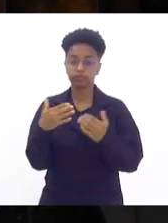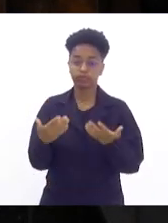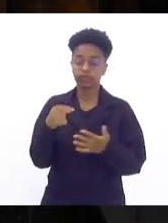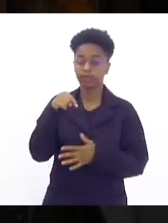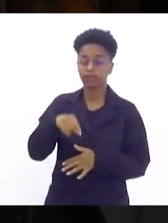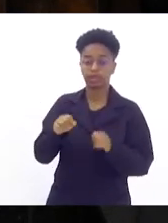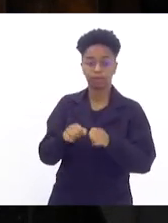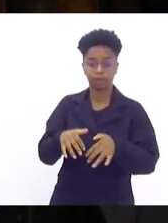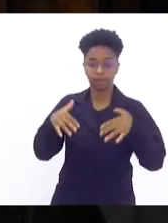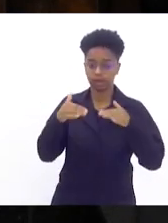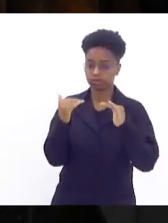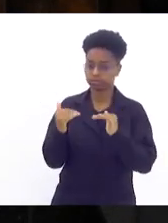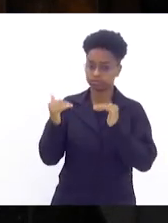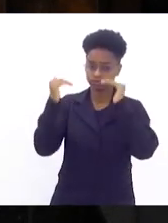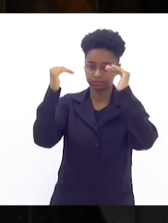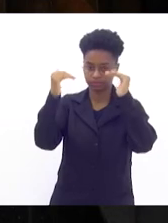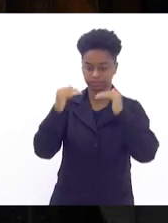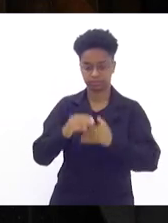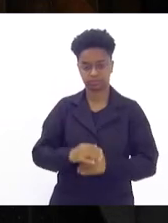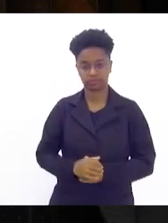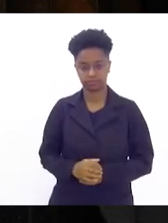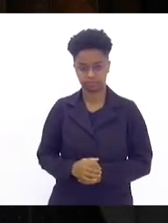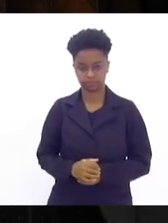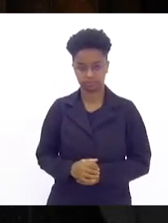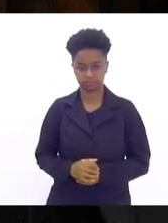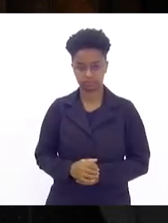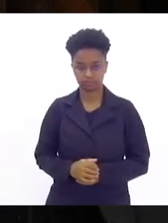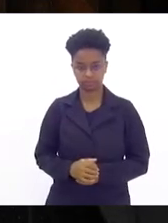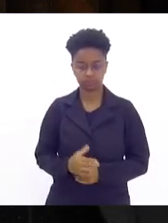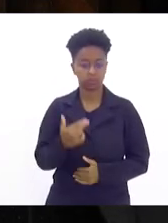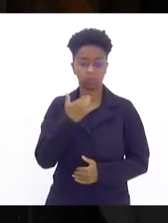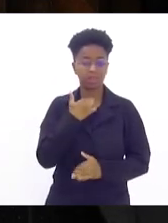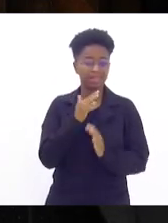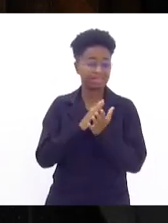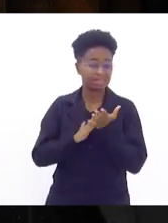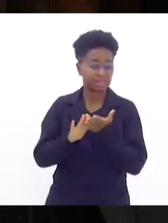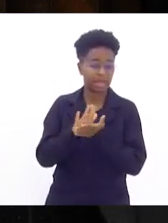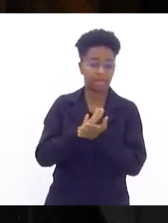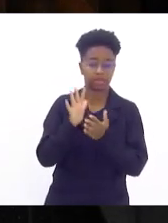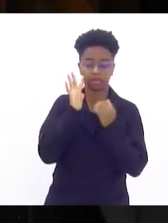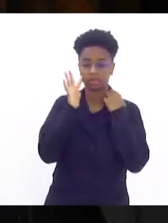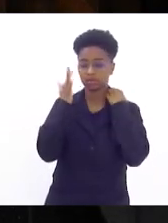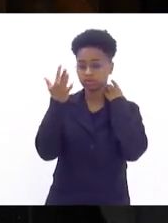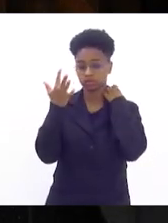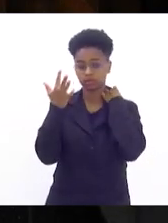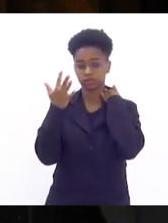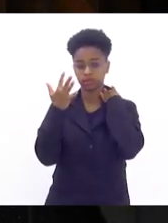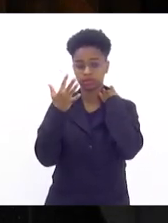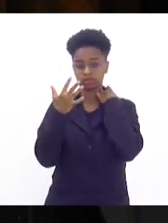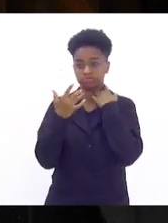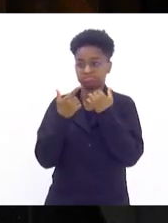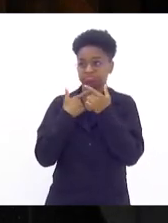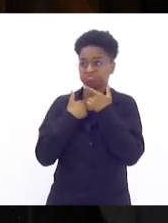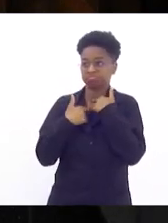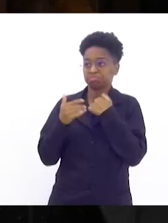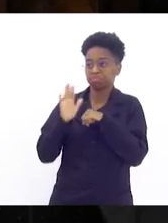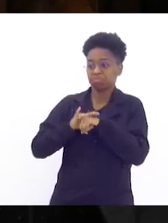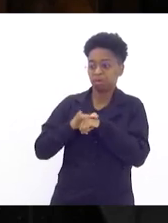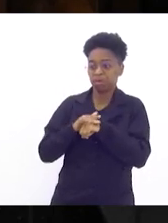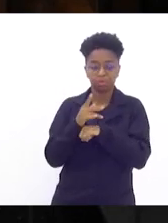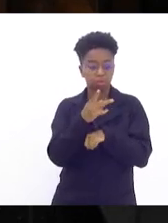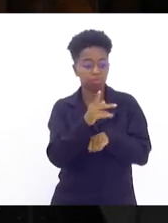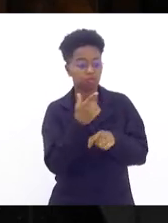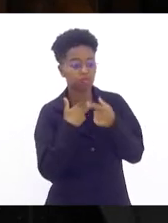é soberano nada pode ser decidido por um ato de vontade meu nem